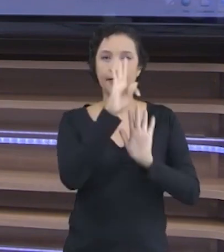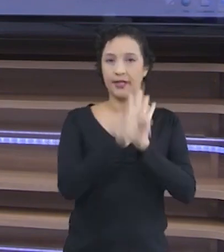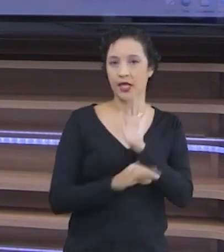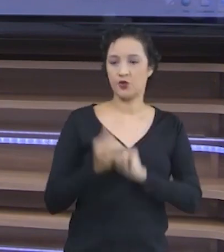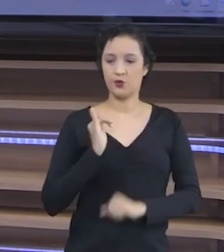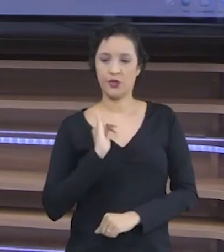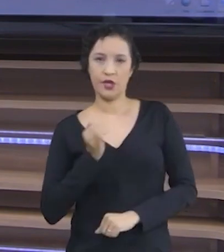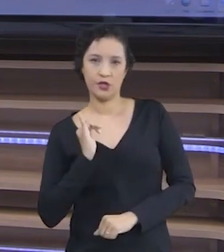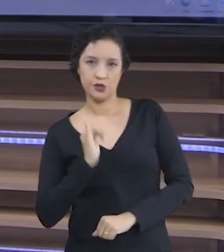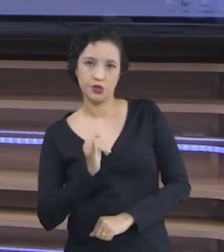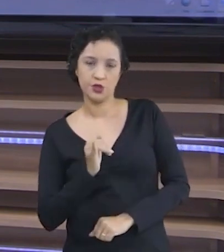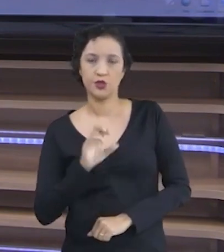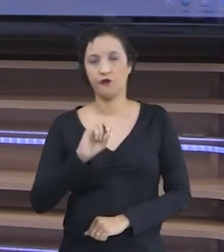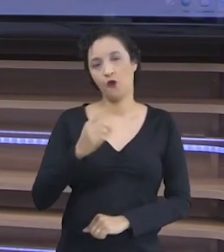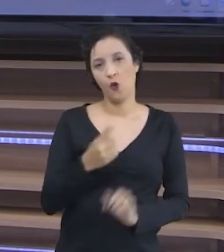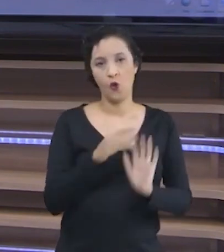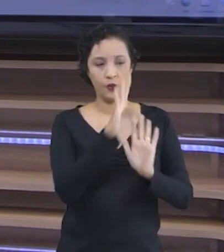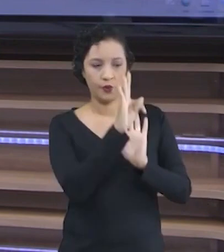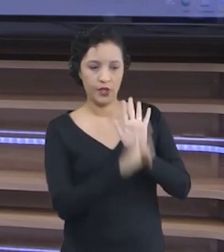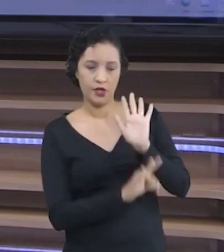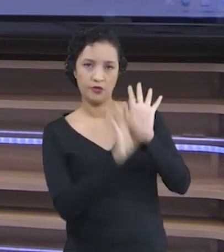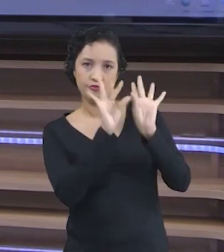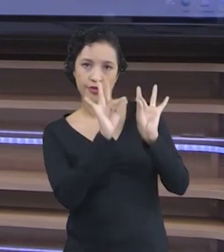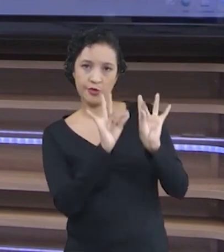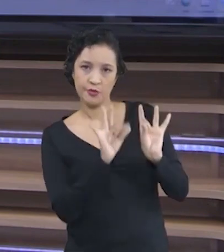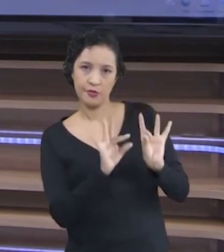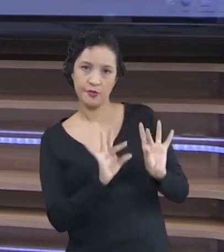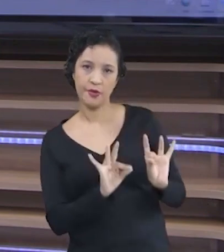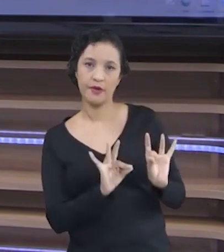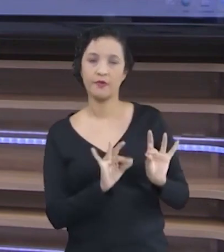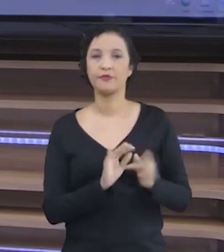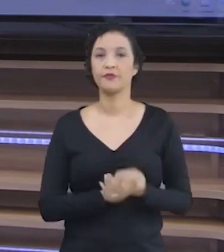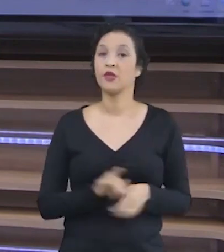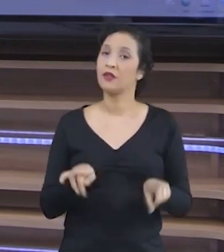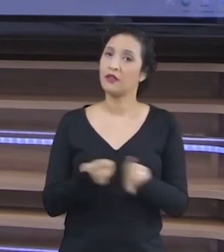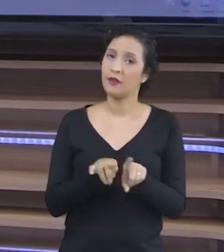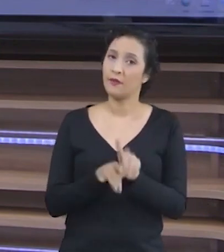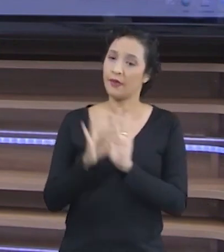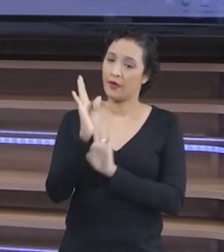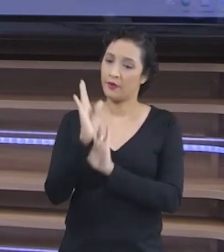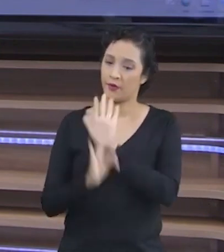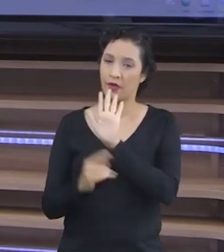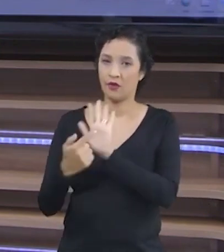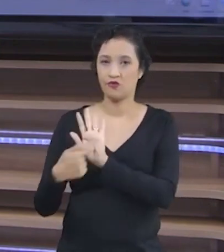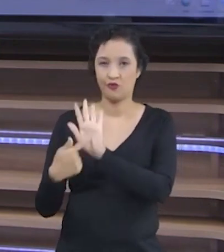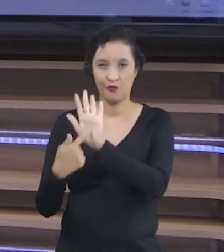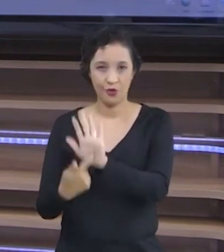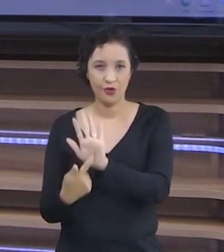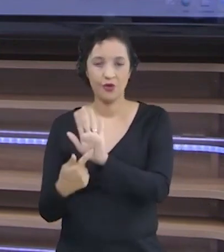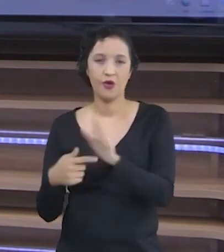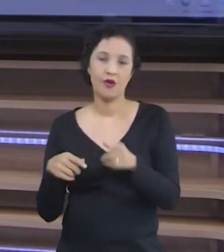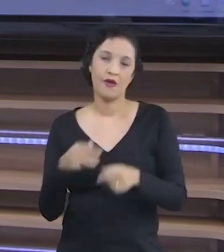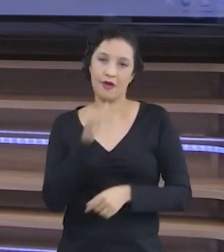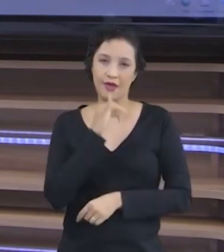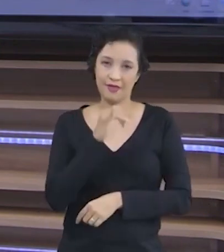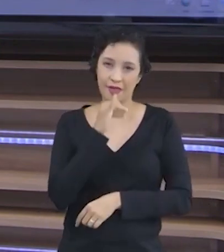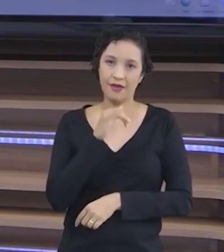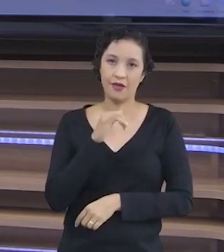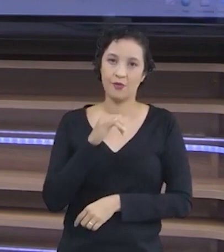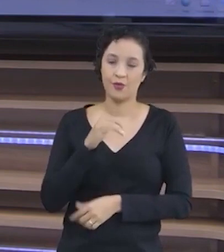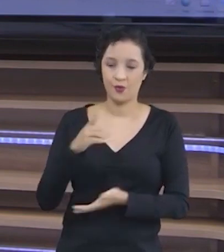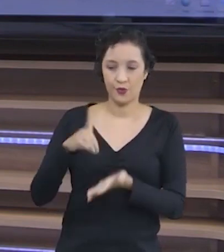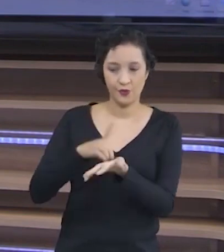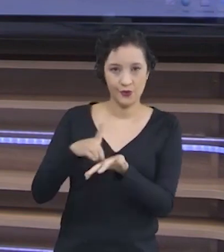vê aqueles textos descritivos, quando eu vi aqueles textos descritivos, o texto expositivo, como a enciclopédia agora, a gente faz essas informações